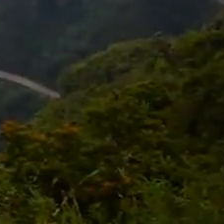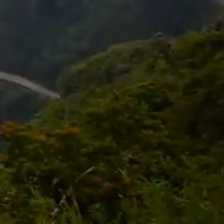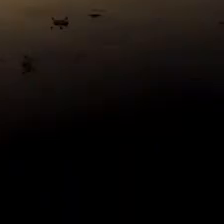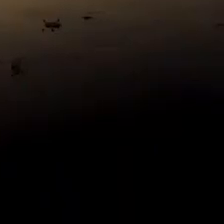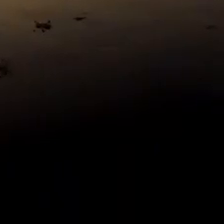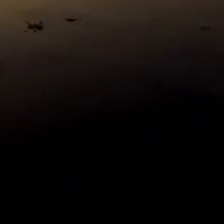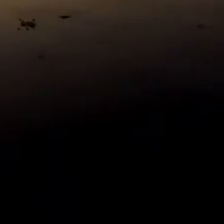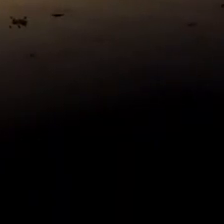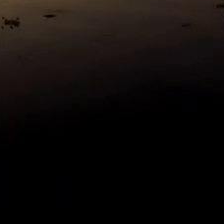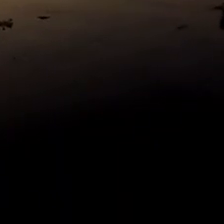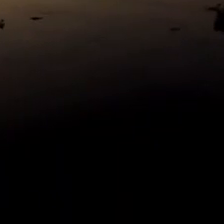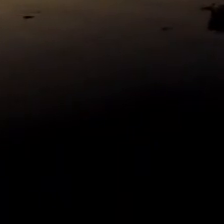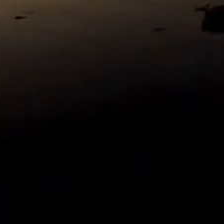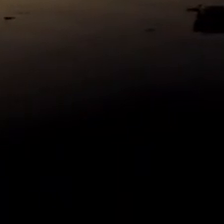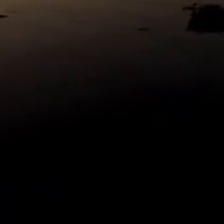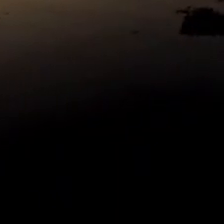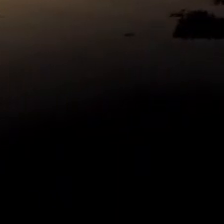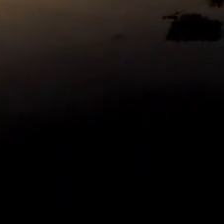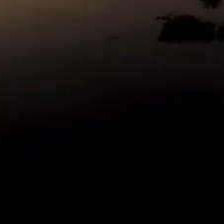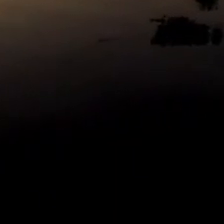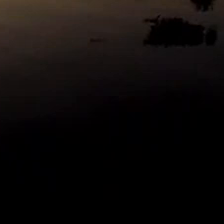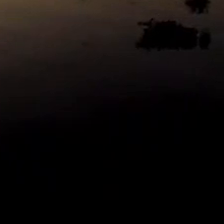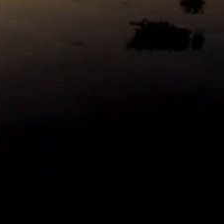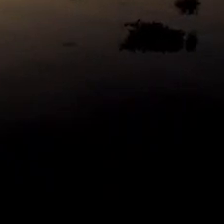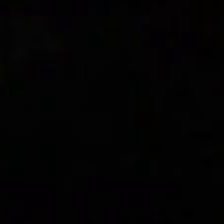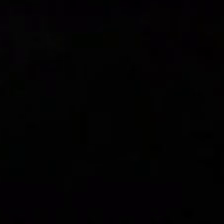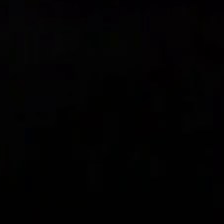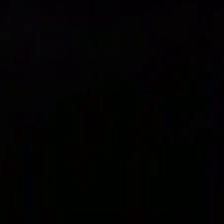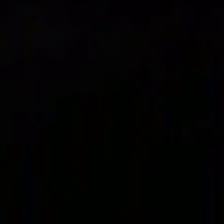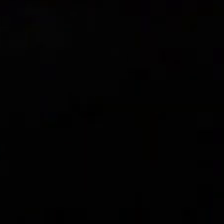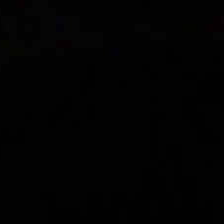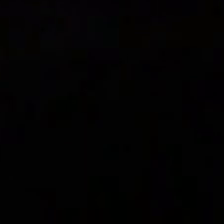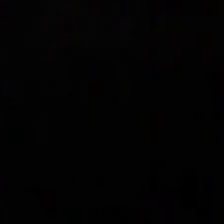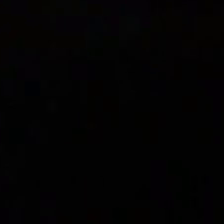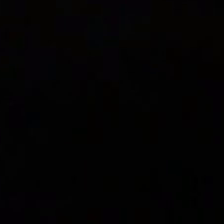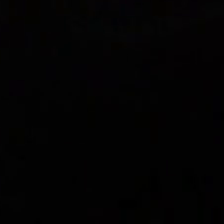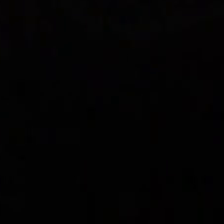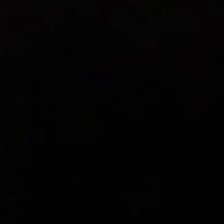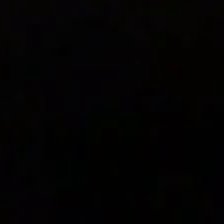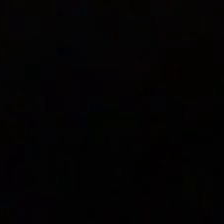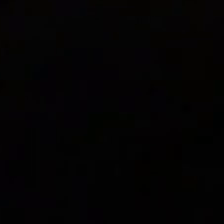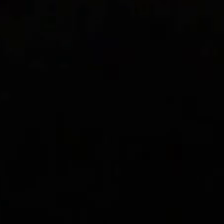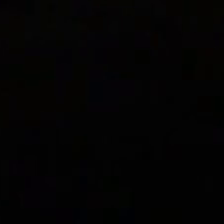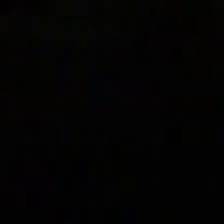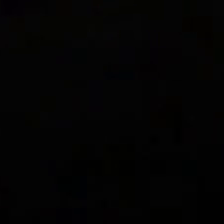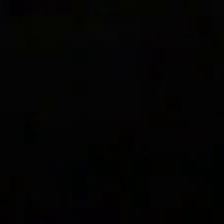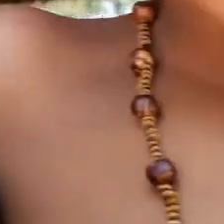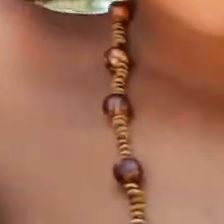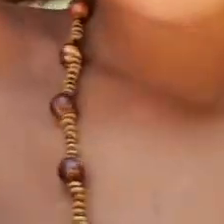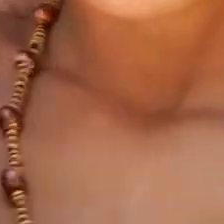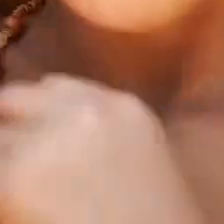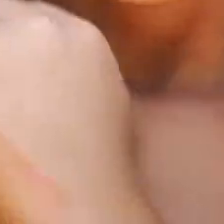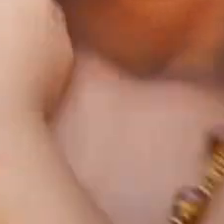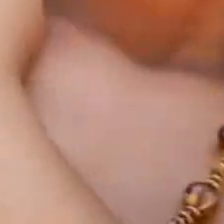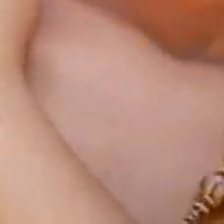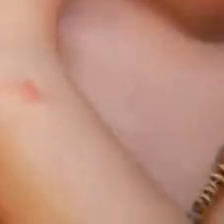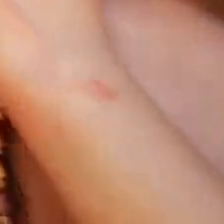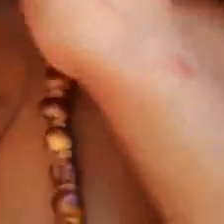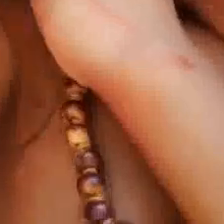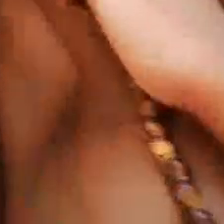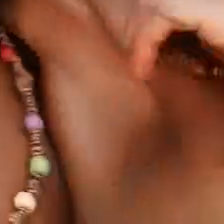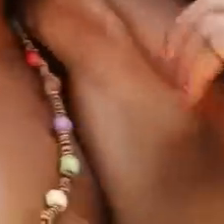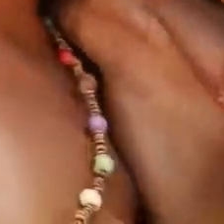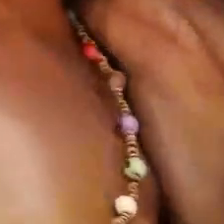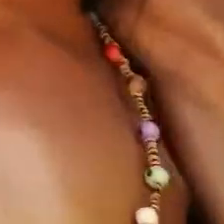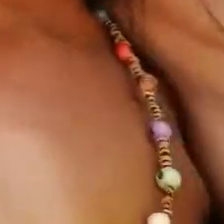grandeza, terra adorada. Entre outras vidas que o Brasil a pátria amada, dos reinos